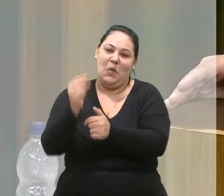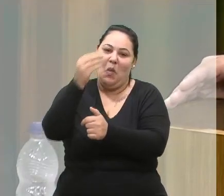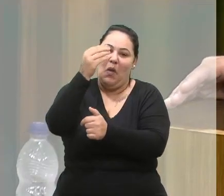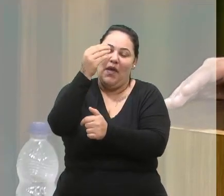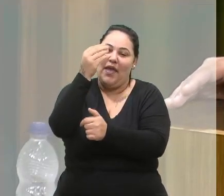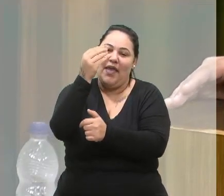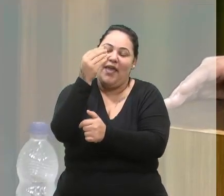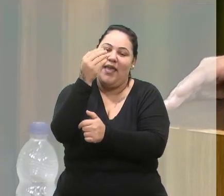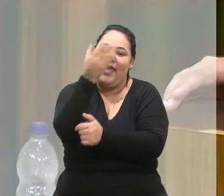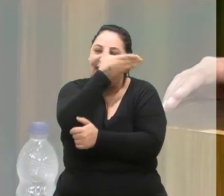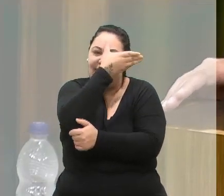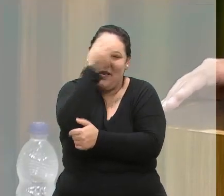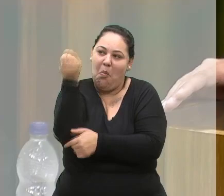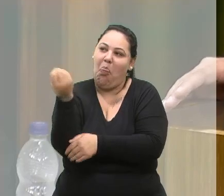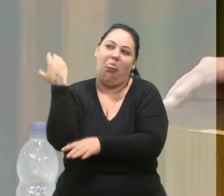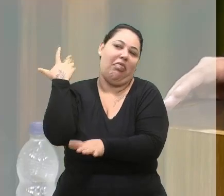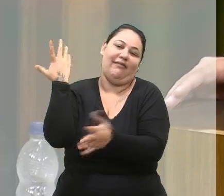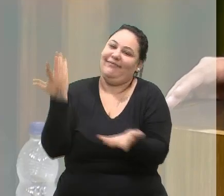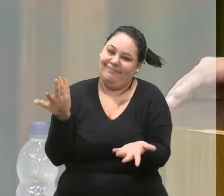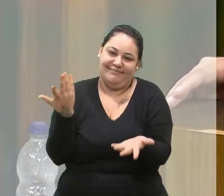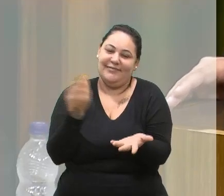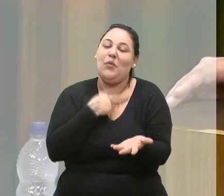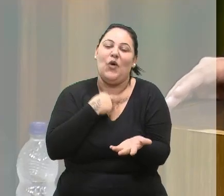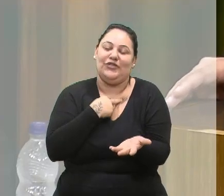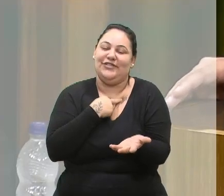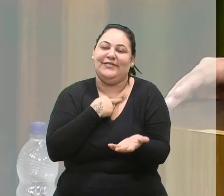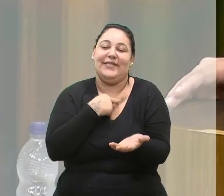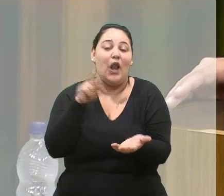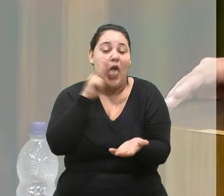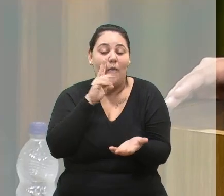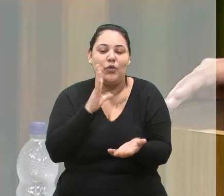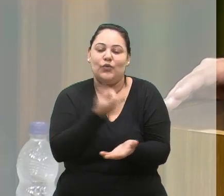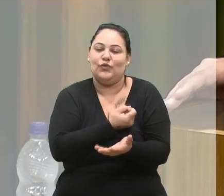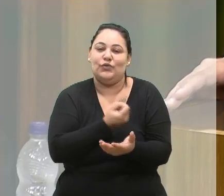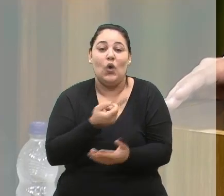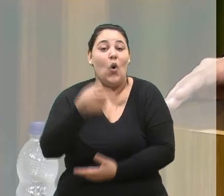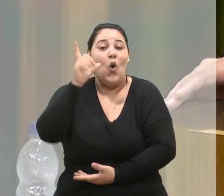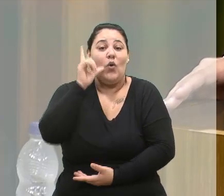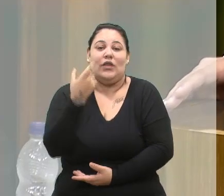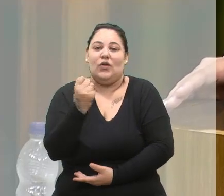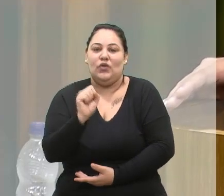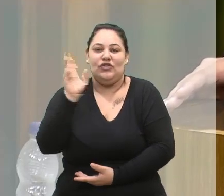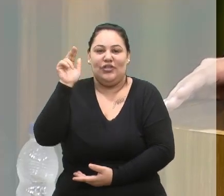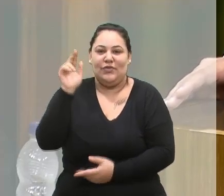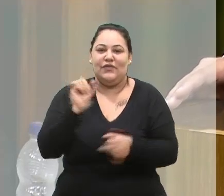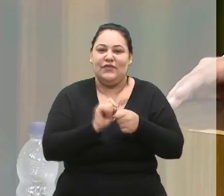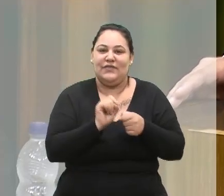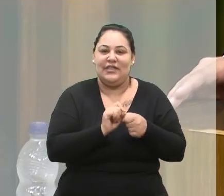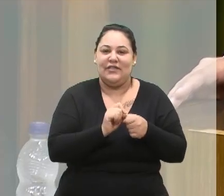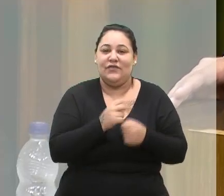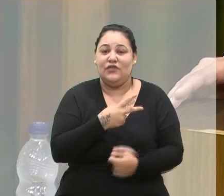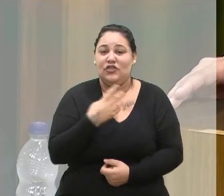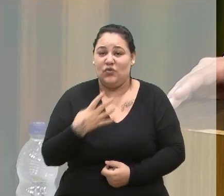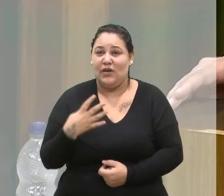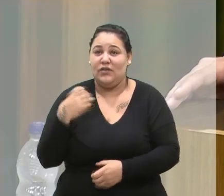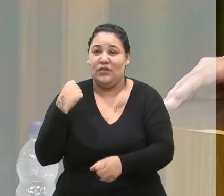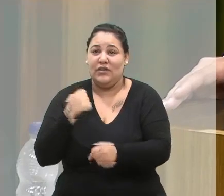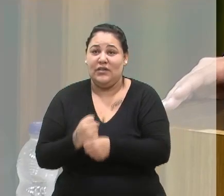coincidência, presidente, ontem, 8 de abril, fizeram 24 anos do falecimento do meu